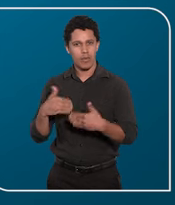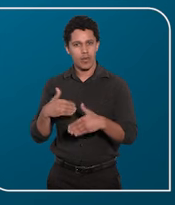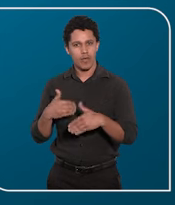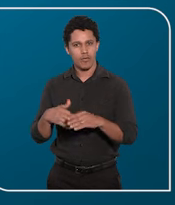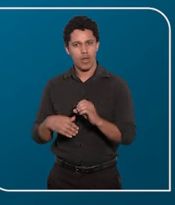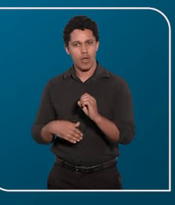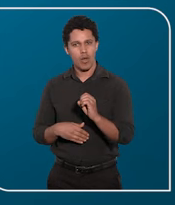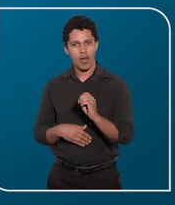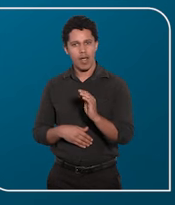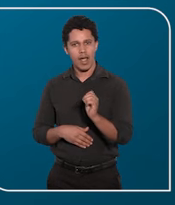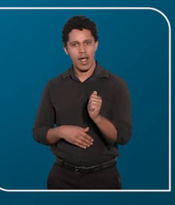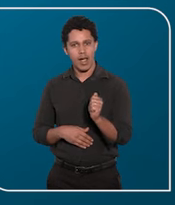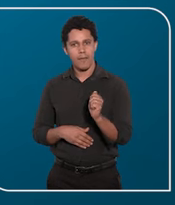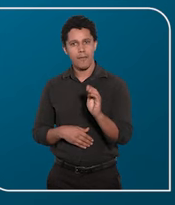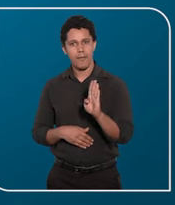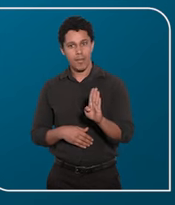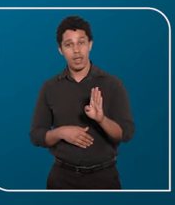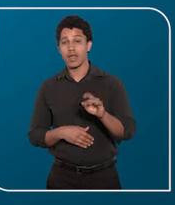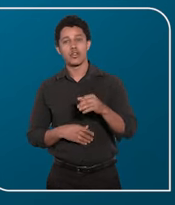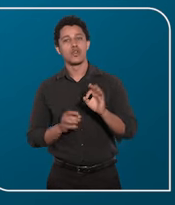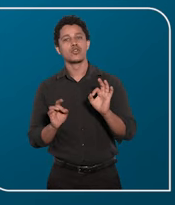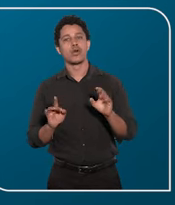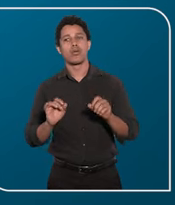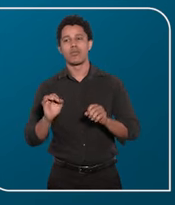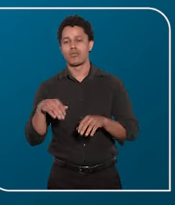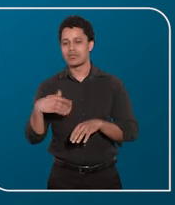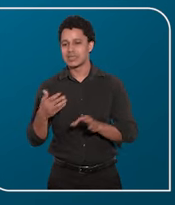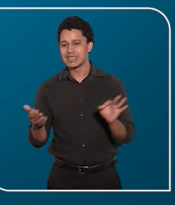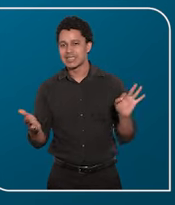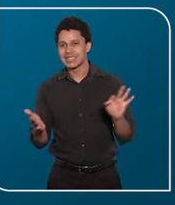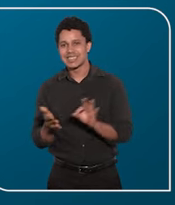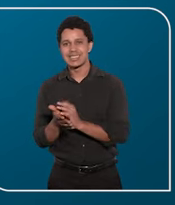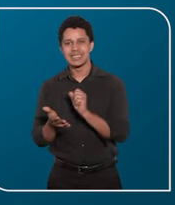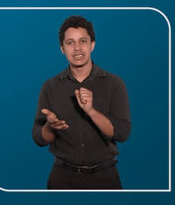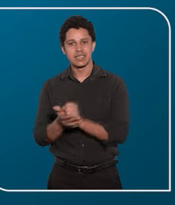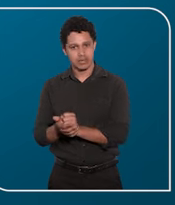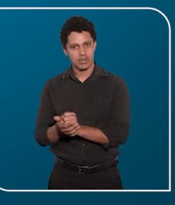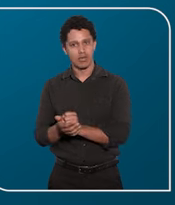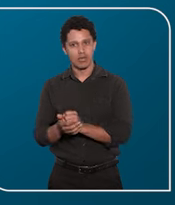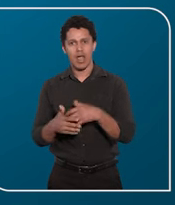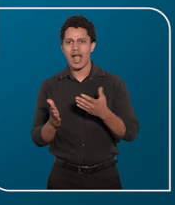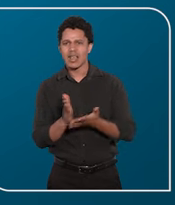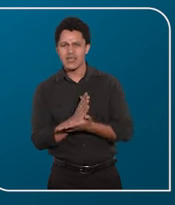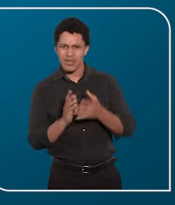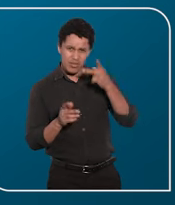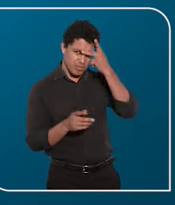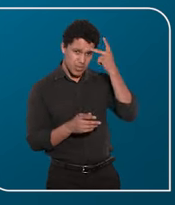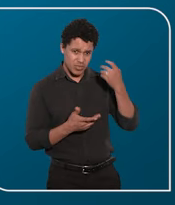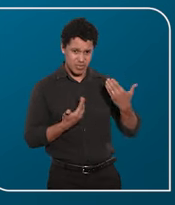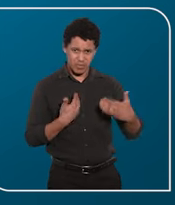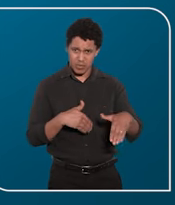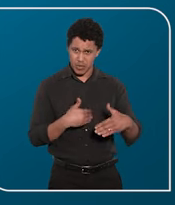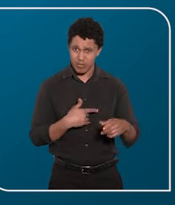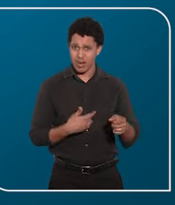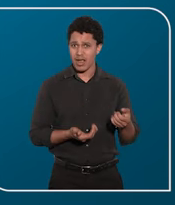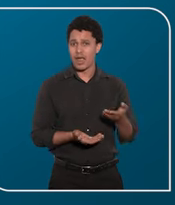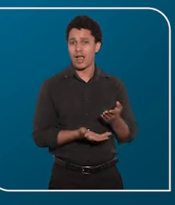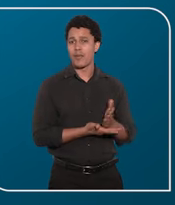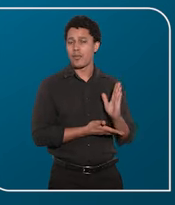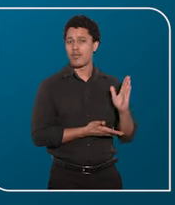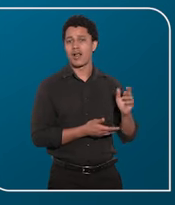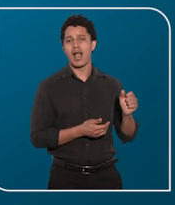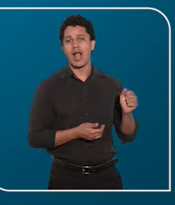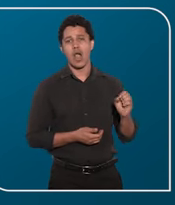tiveres deferido a tua inscrição. E tem muita gente que é aprovada no exame de ordem e tranca numa outra circunstância, que são